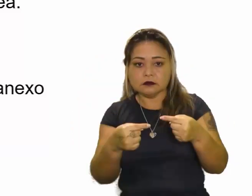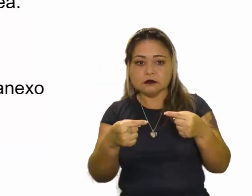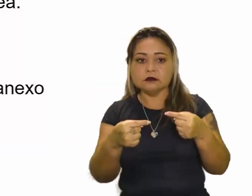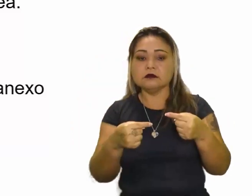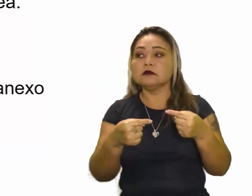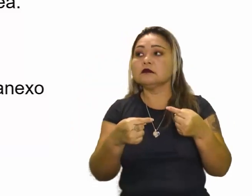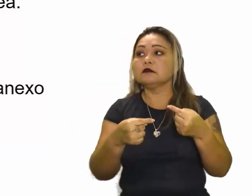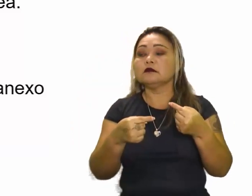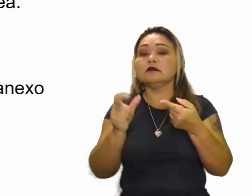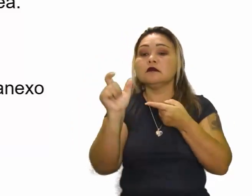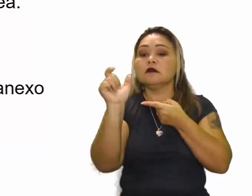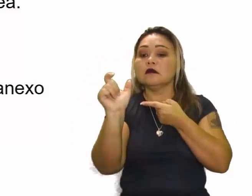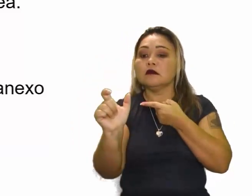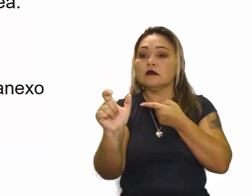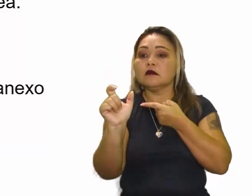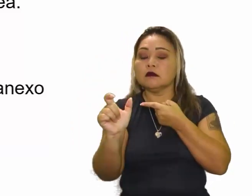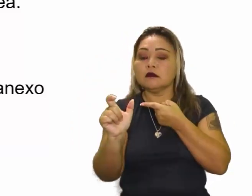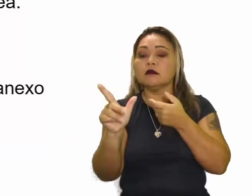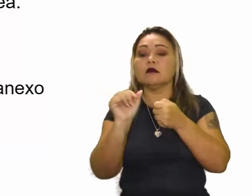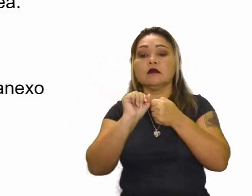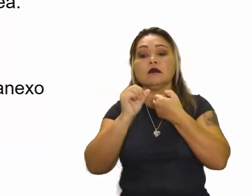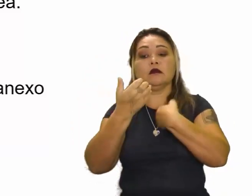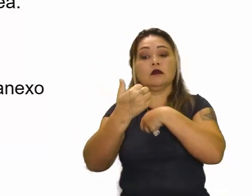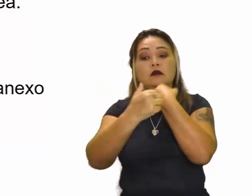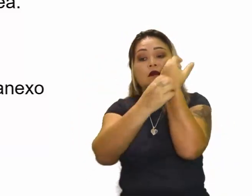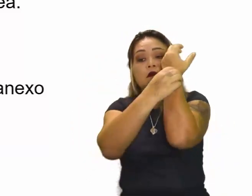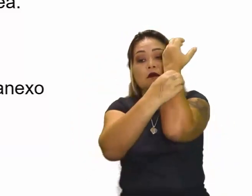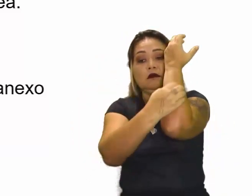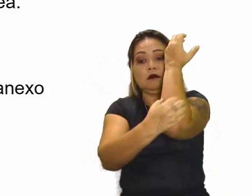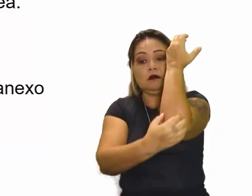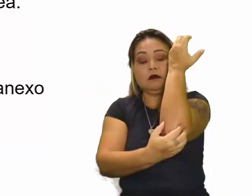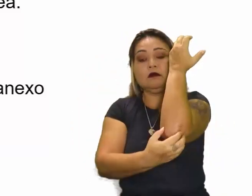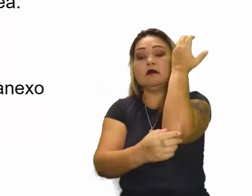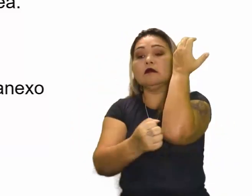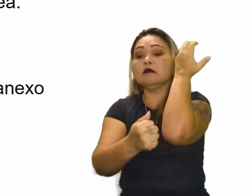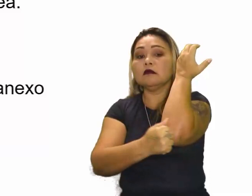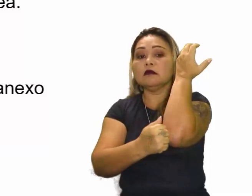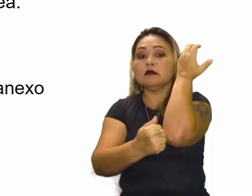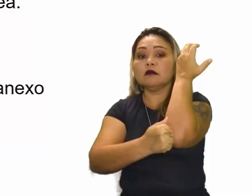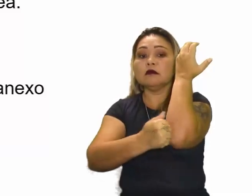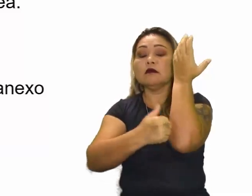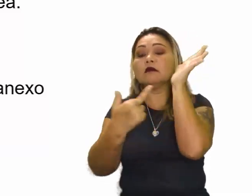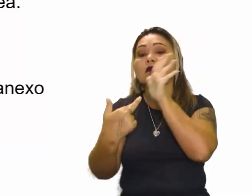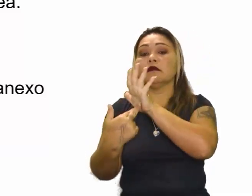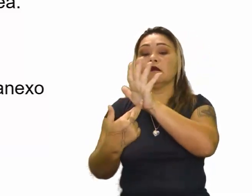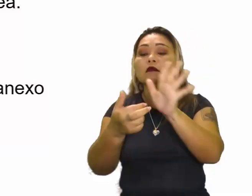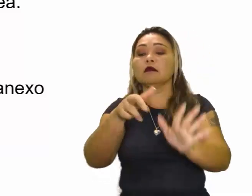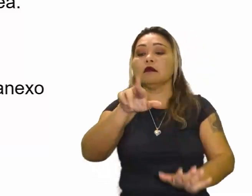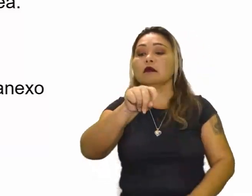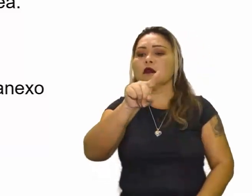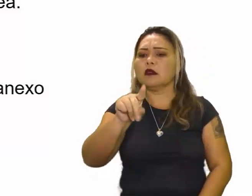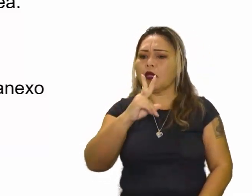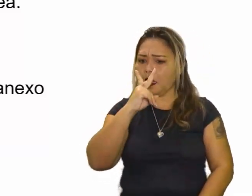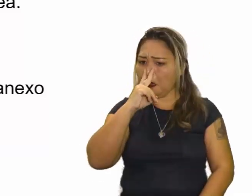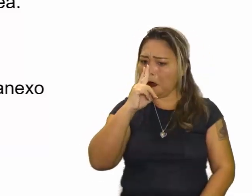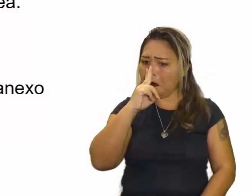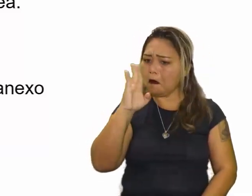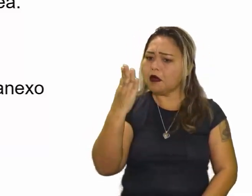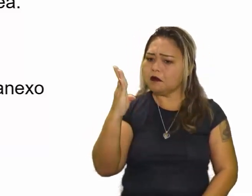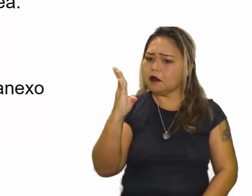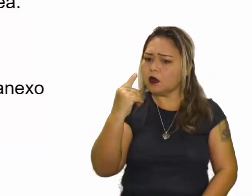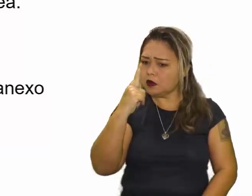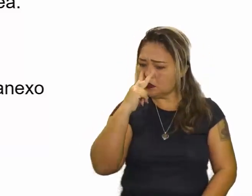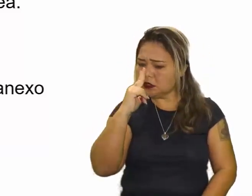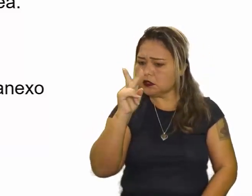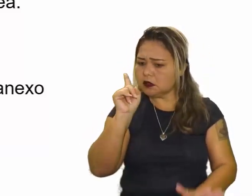a classe dos vertebrados representantes das rãs. Ah, sim! Parece uma questão de biologia,